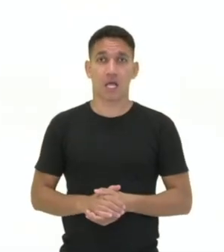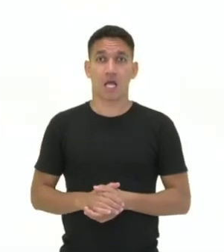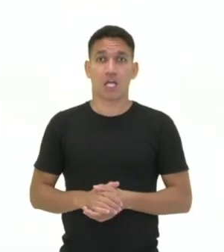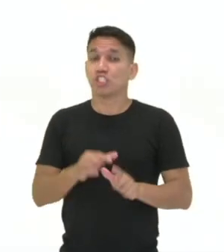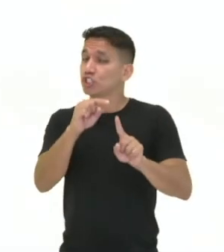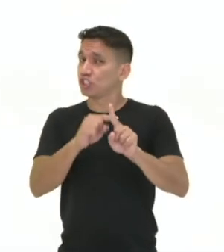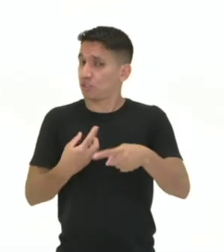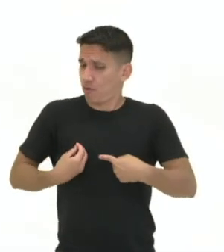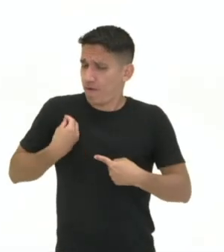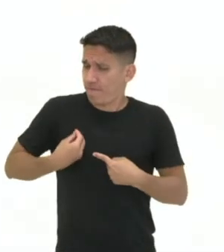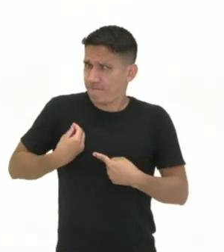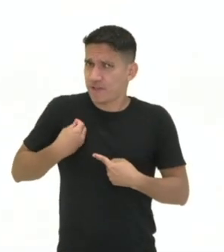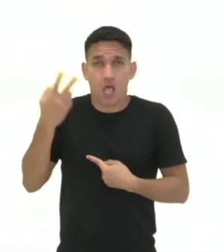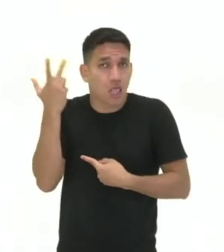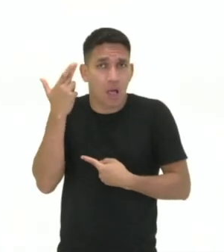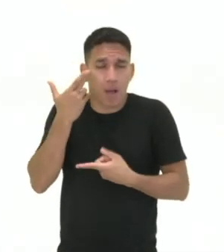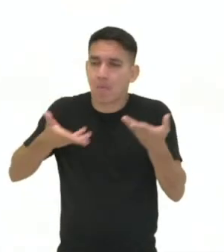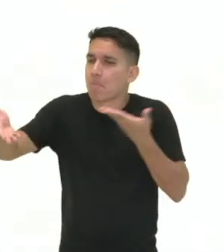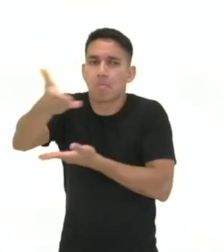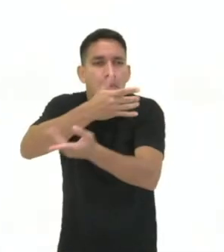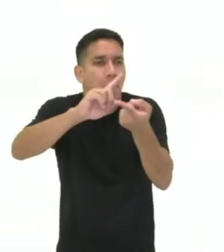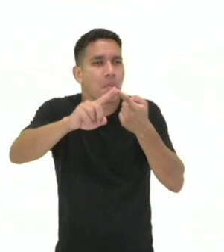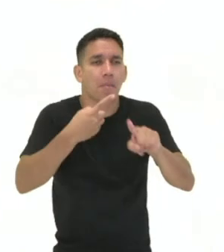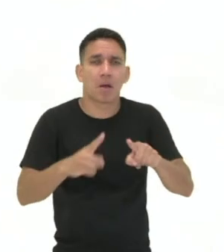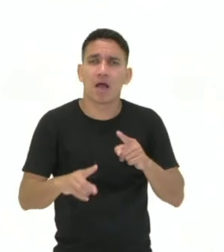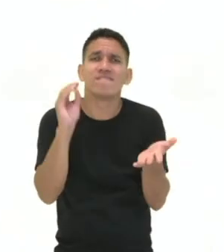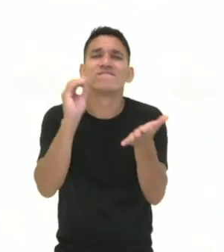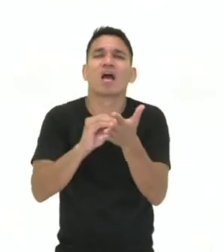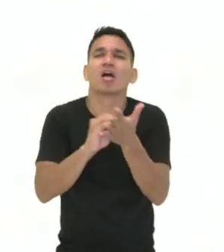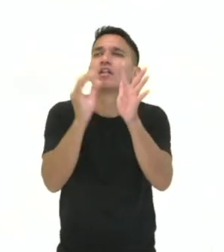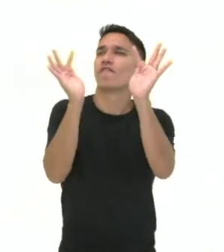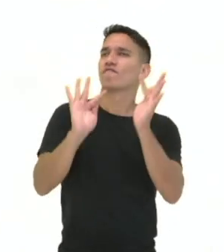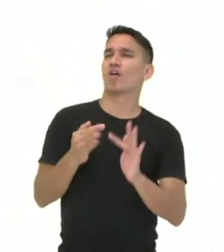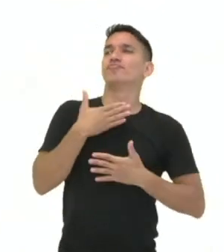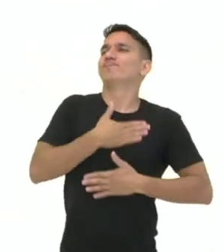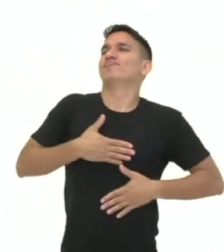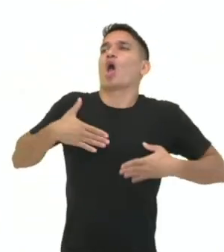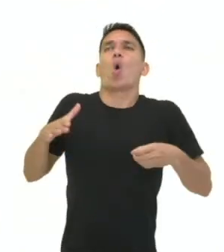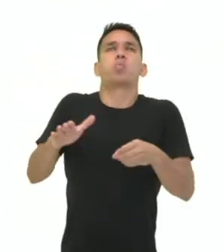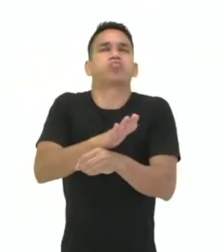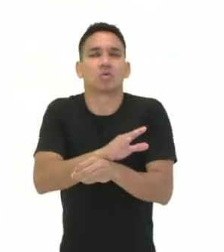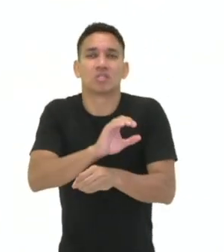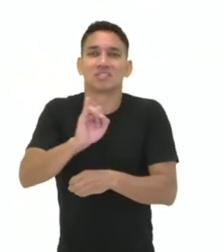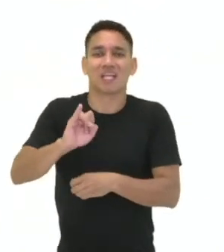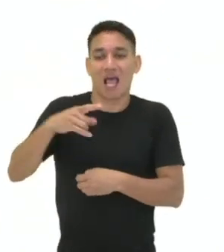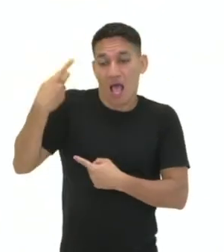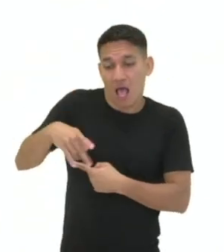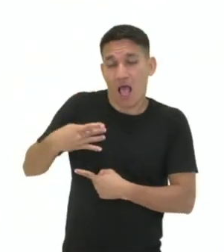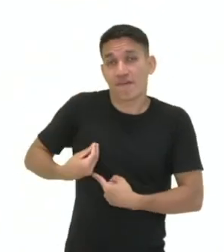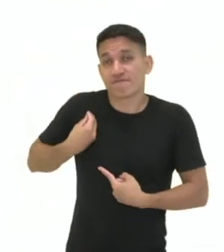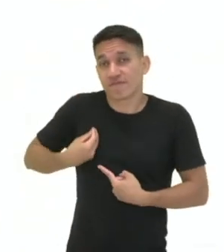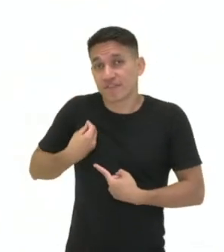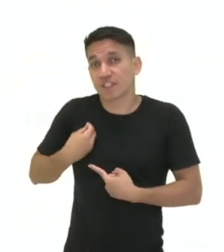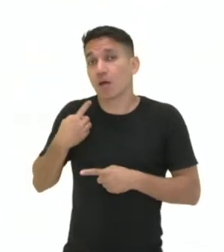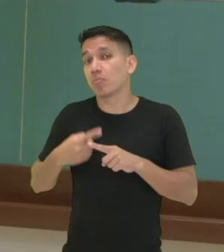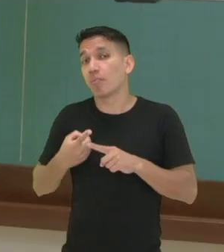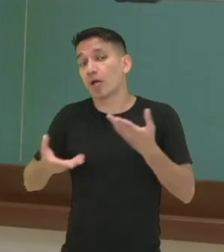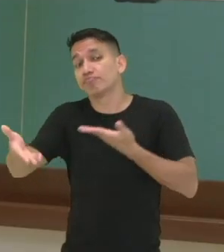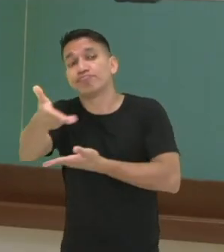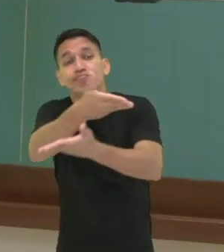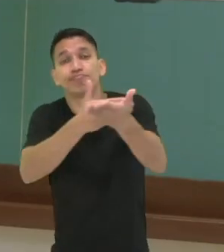comunidades políticas e que não pode ser feliz senão nessa vida com os seus semelhantes.